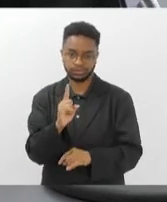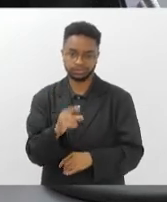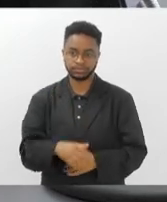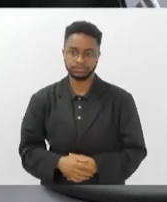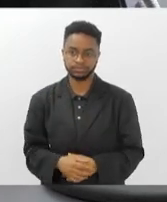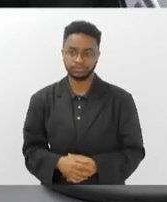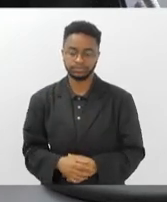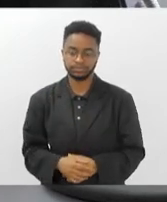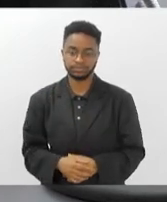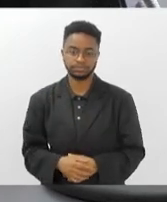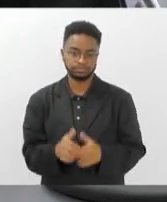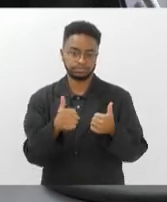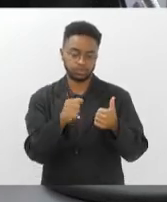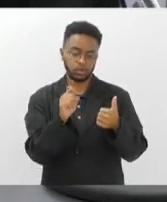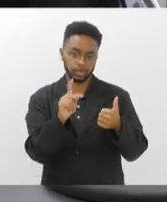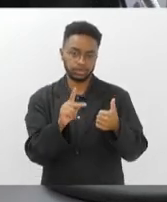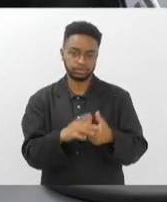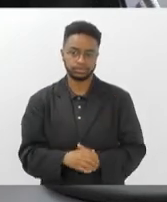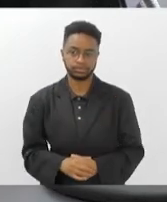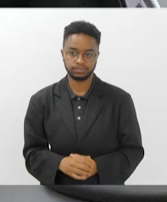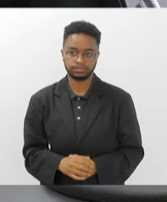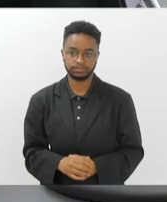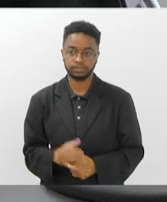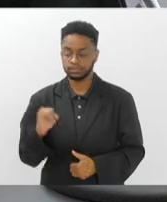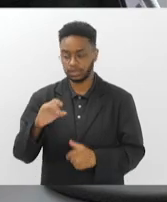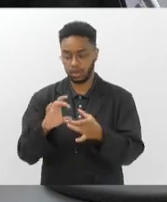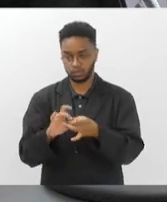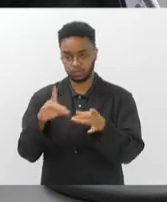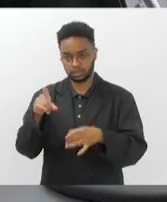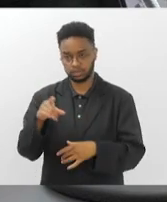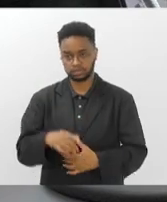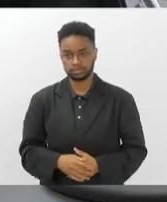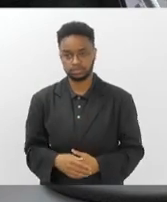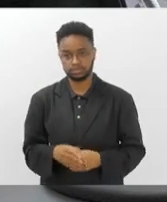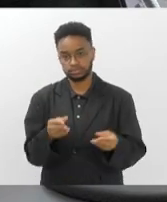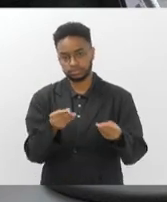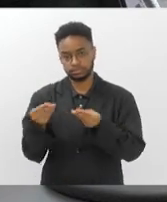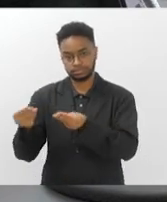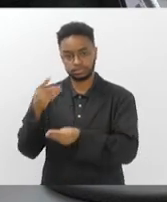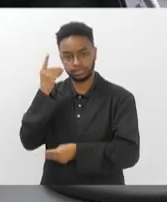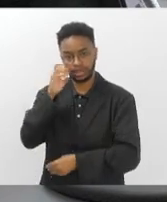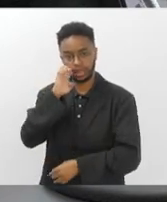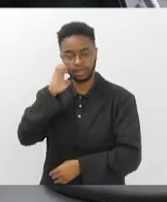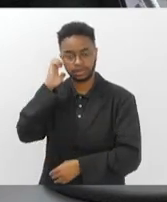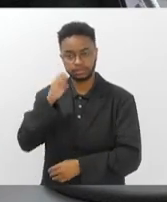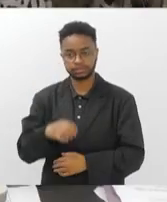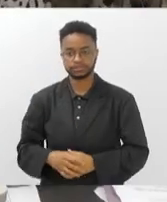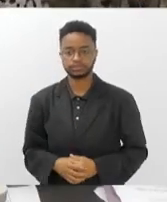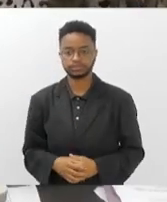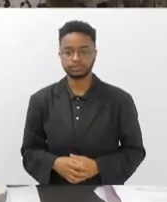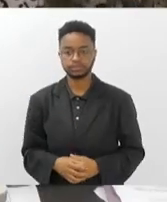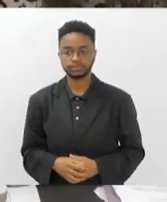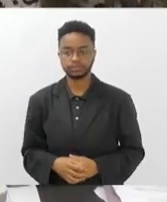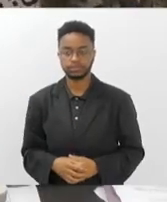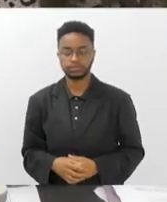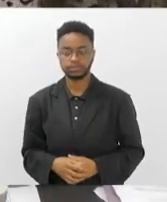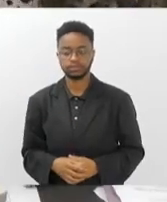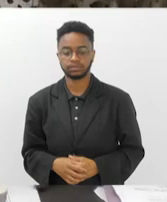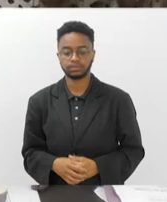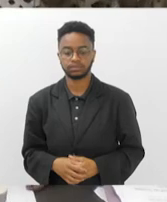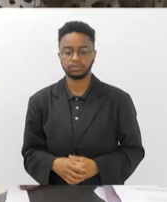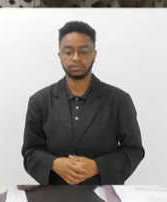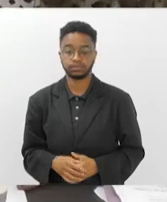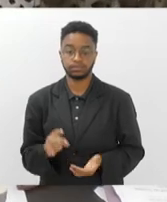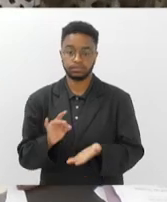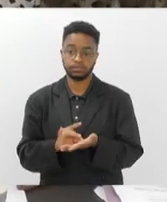Okay, Vossa Excelência quiser. Vossa Excelência autorizar, presidente, passar a relatoria da Érica. Que realmente há uma, talvez